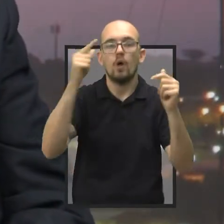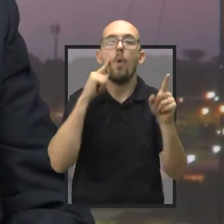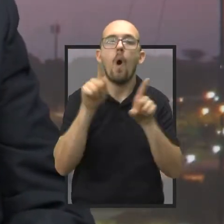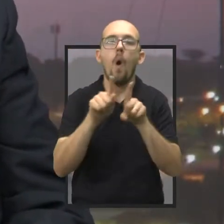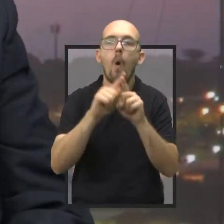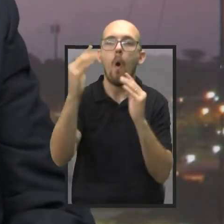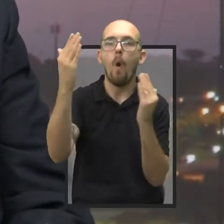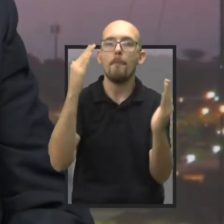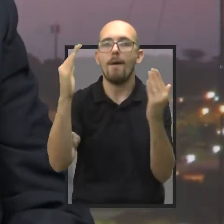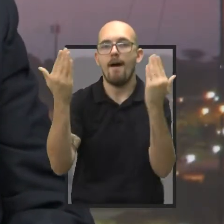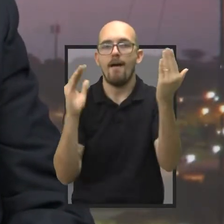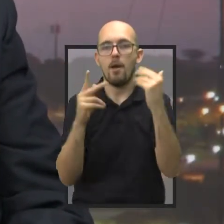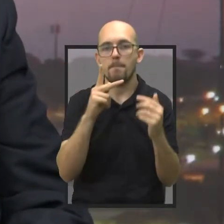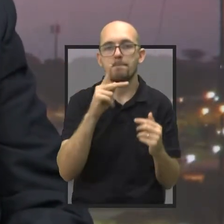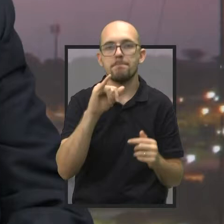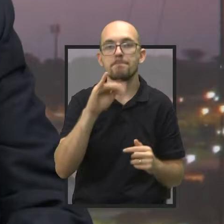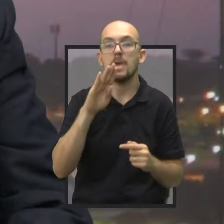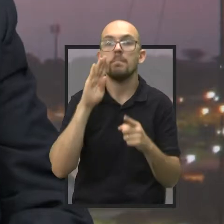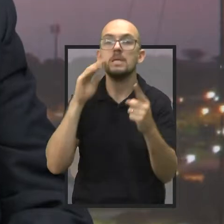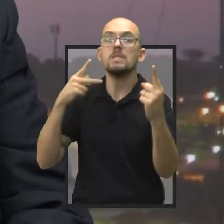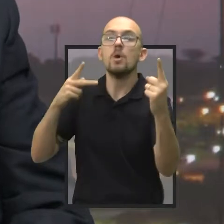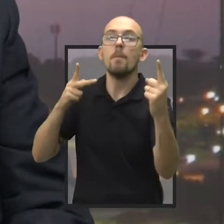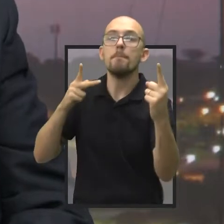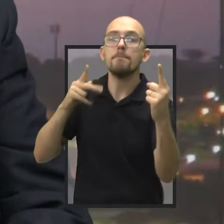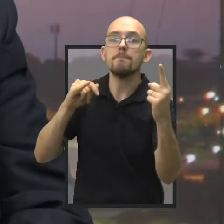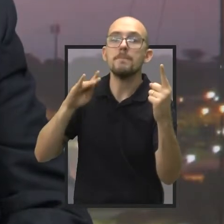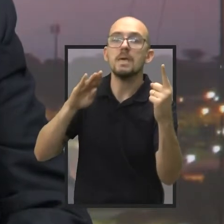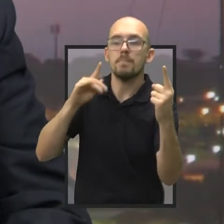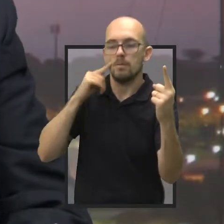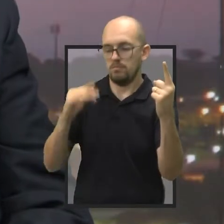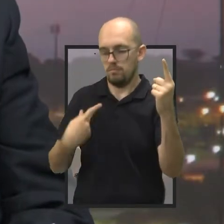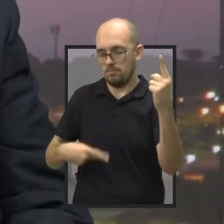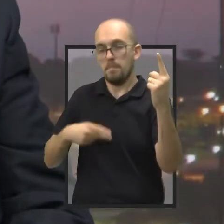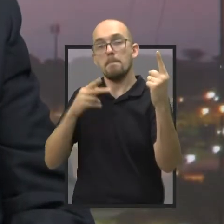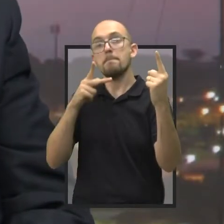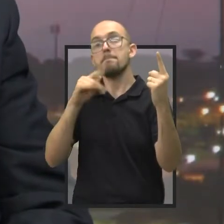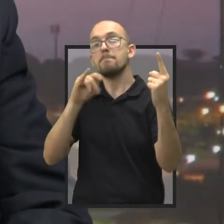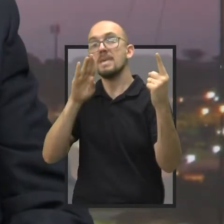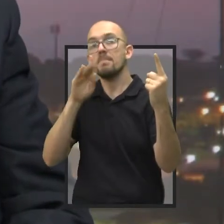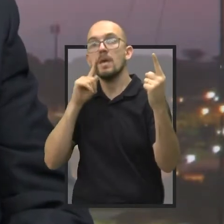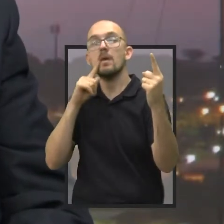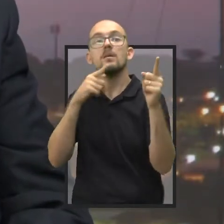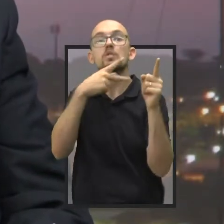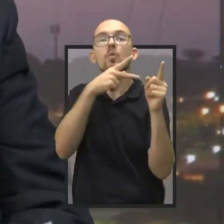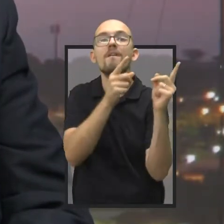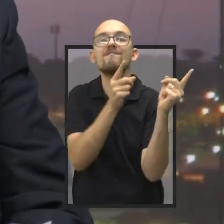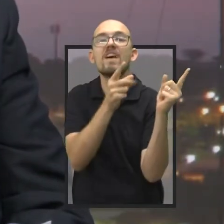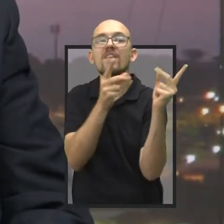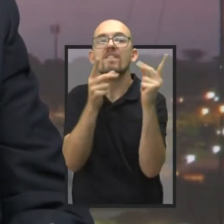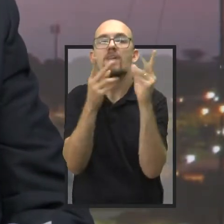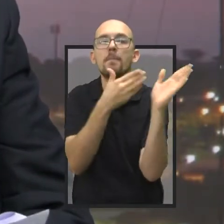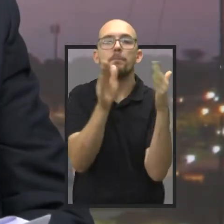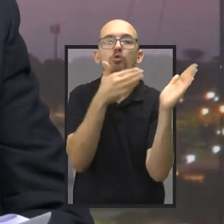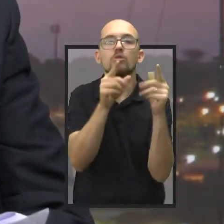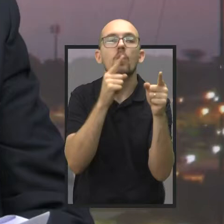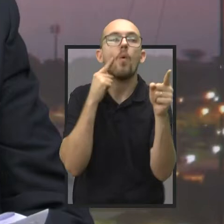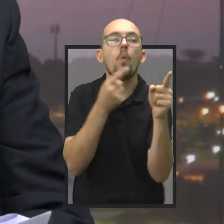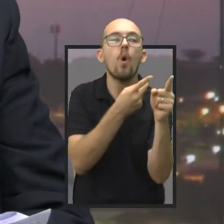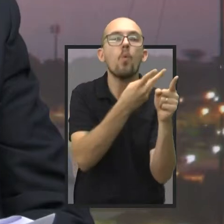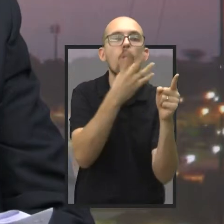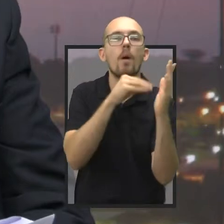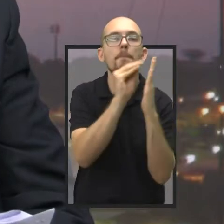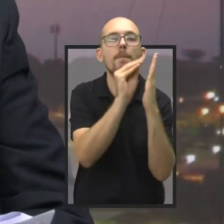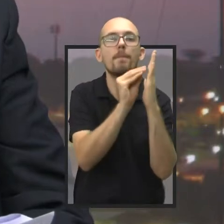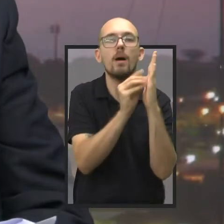países pela produção do seu PIB, que é o Produto Interno Bruto, é tudo que o país produz,